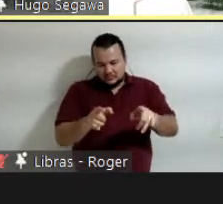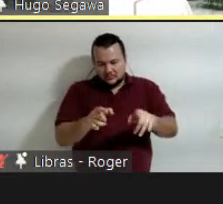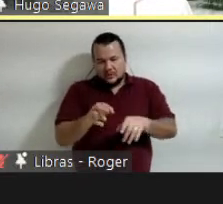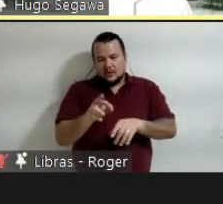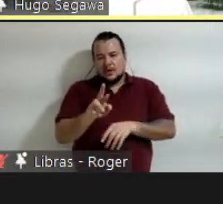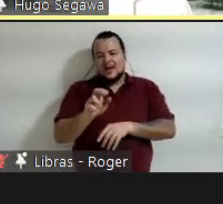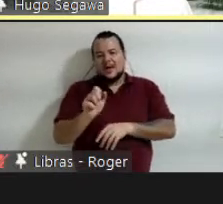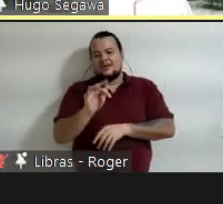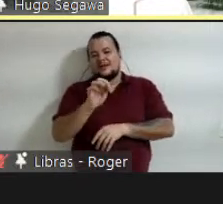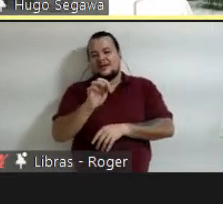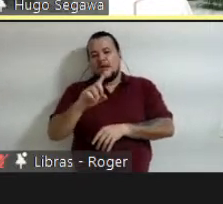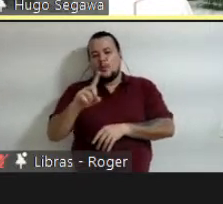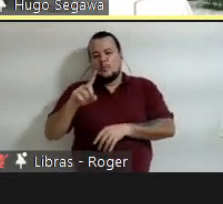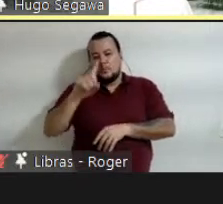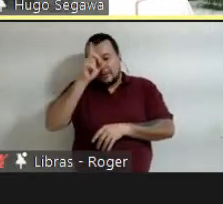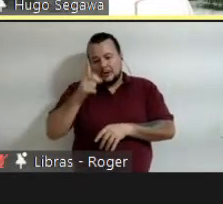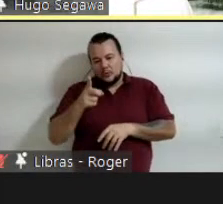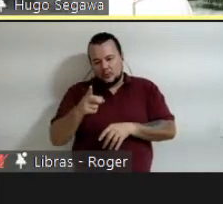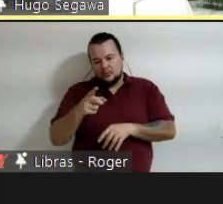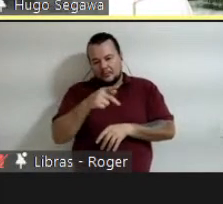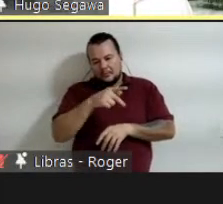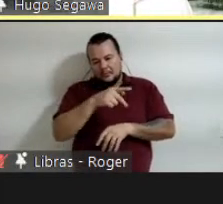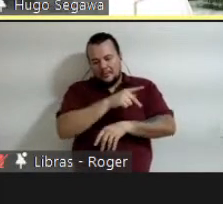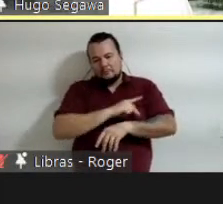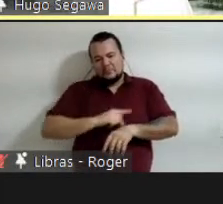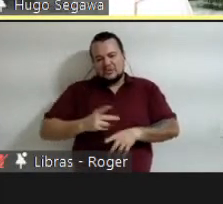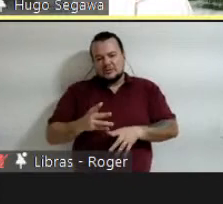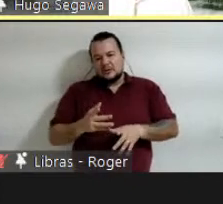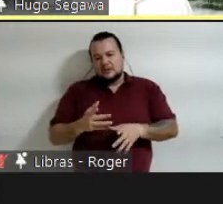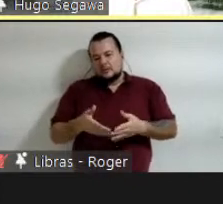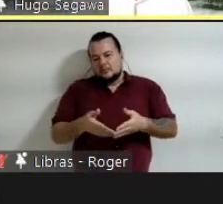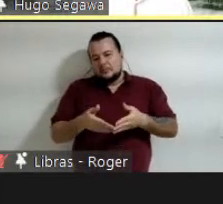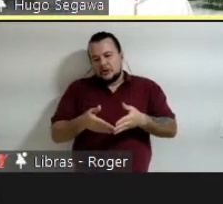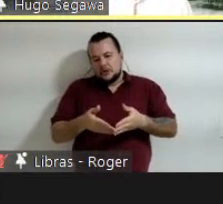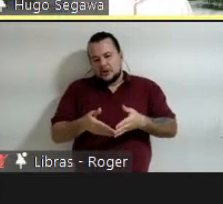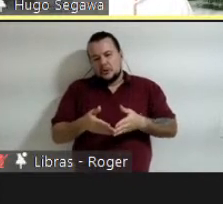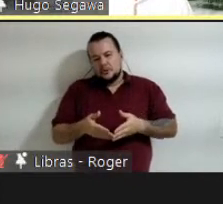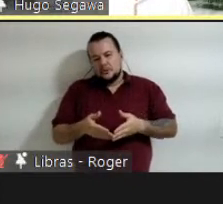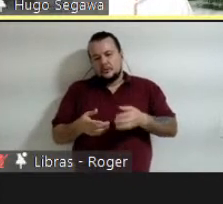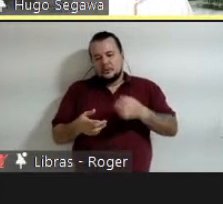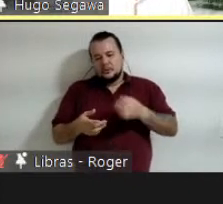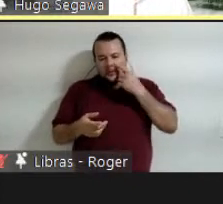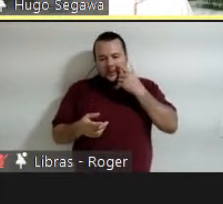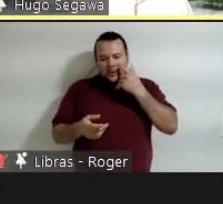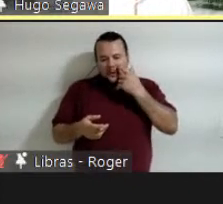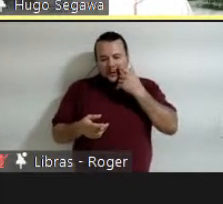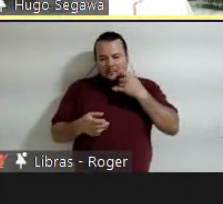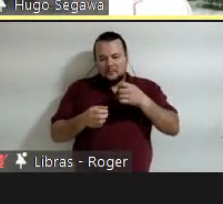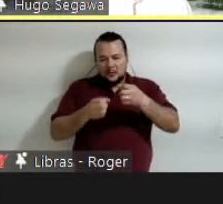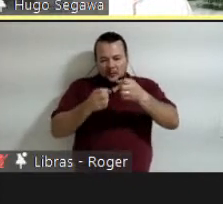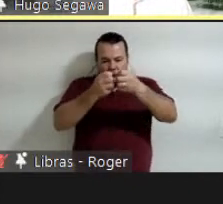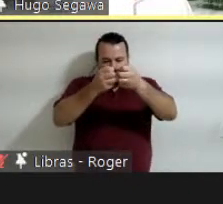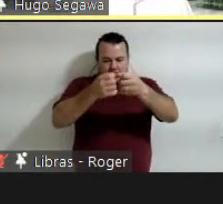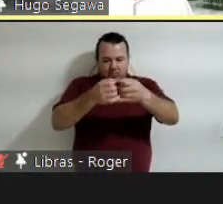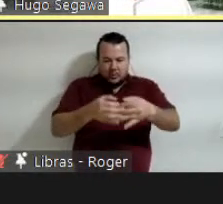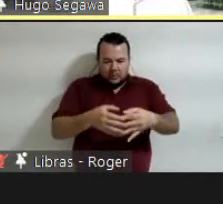muito a história, que ele mandou demolir, não é que ele mandou, que esse prédio foi demolido e nesse lugar foi construído um grande